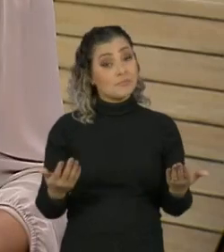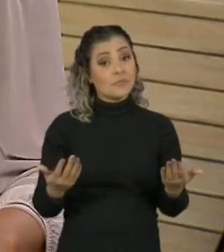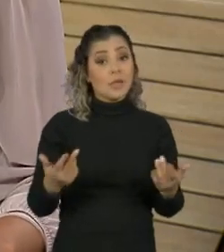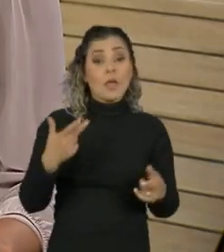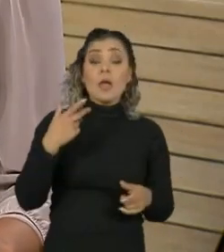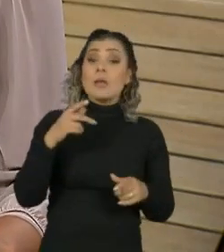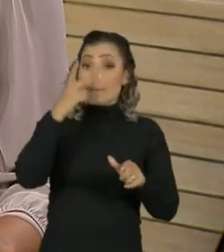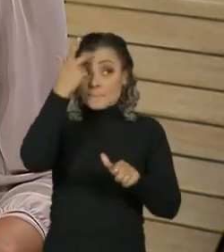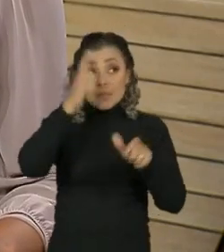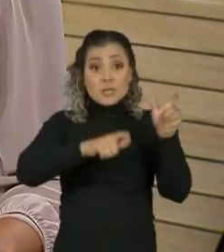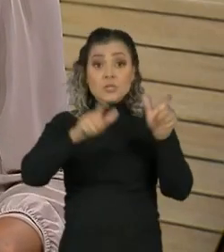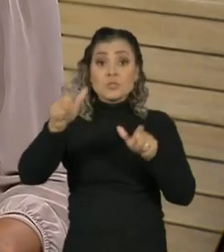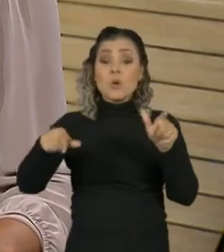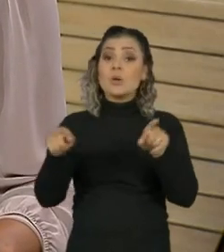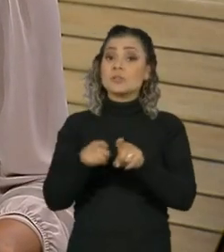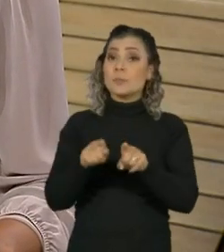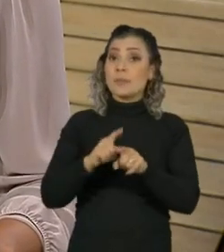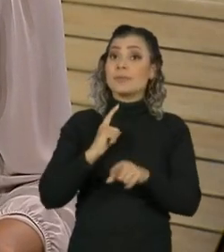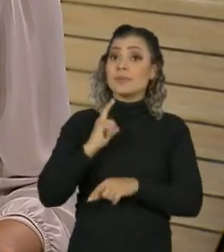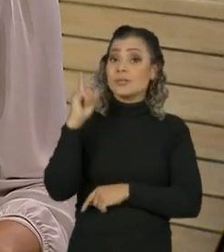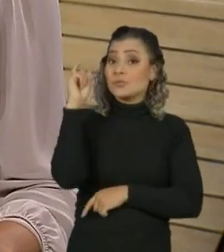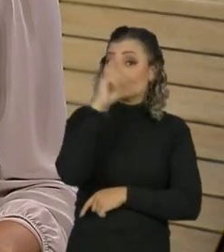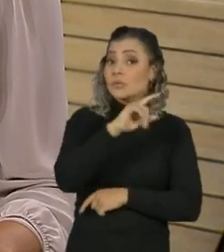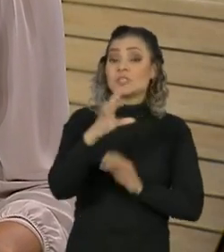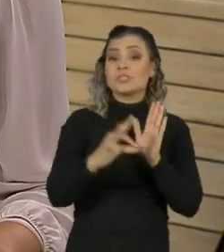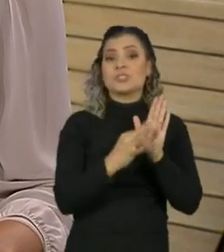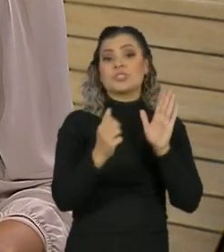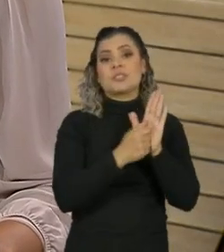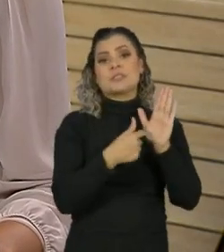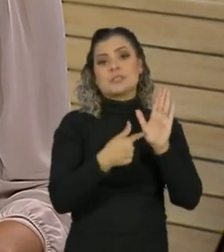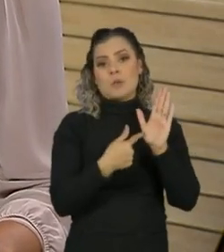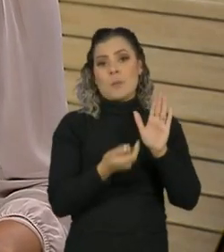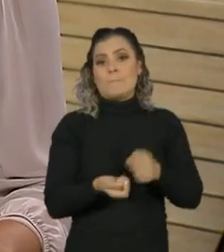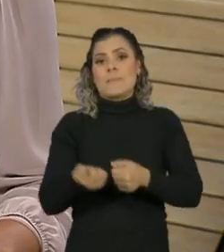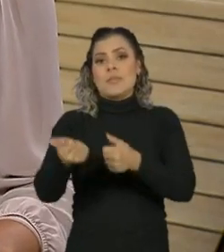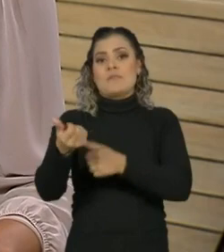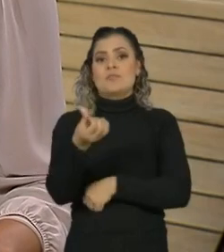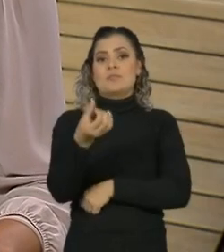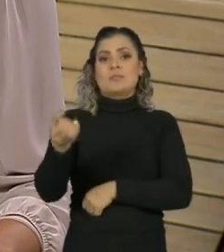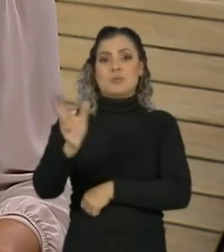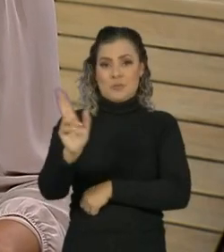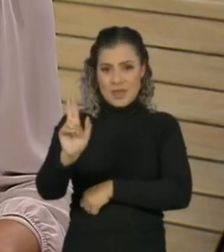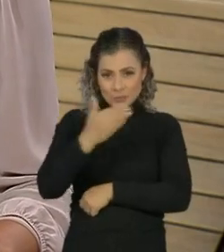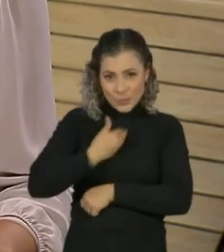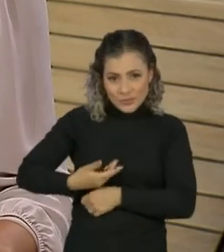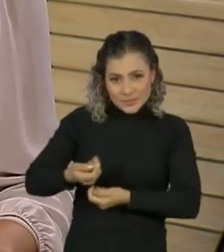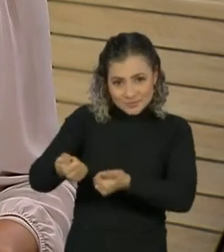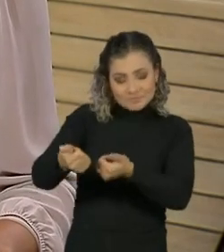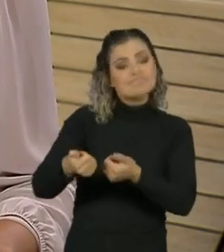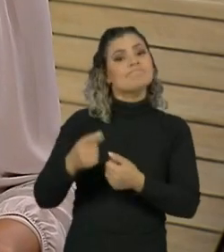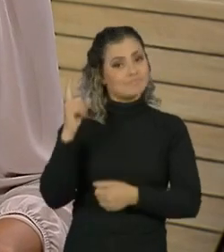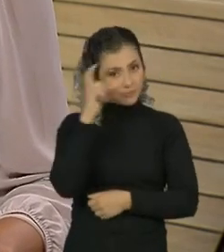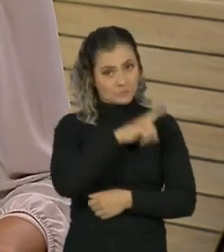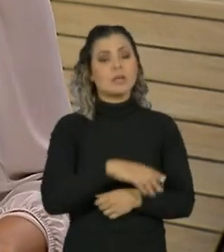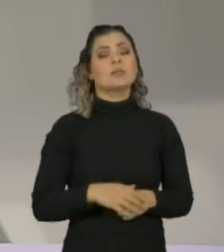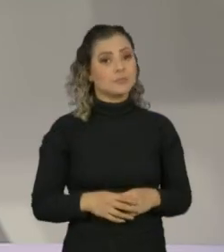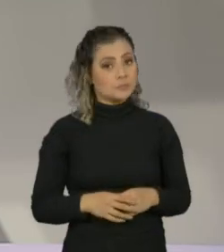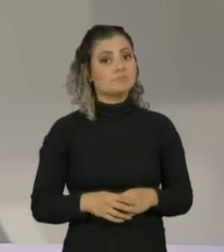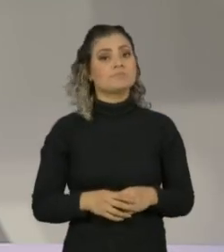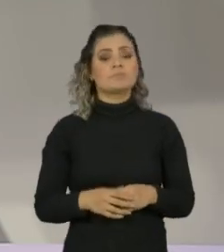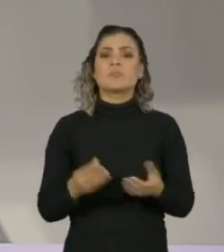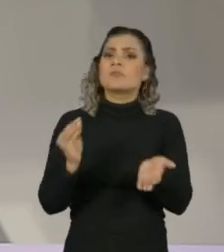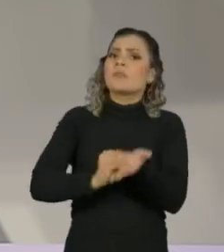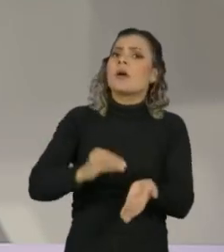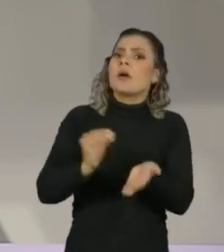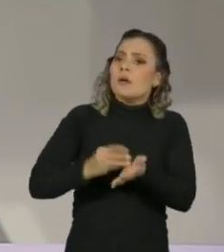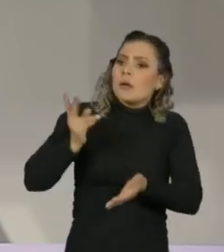todos. Muitas pessoas têm dificuldades em se cadastrar para receber o auxílio emergencial do governo federal. Ainda, né,